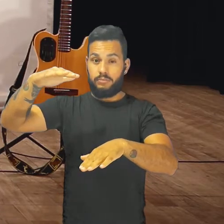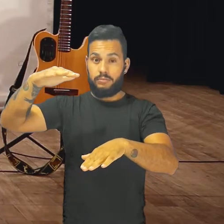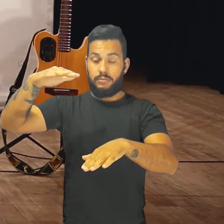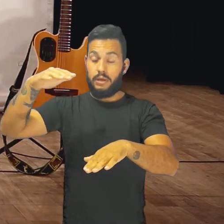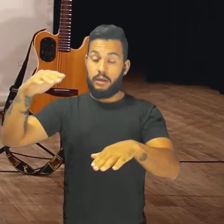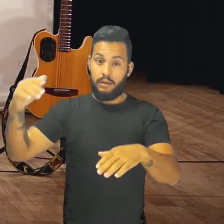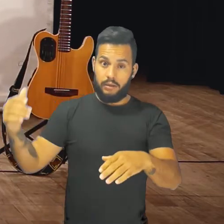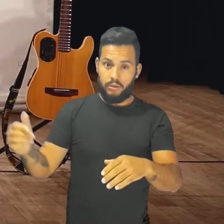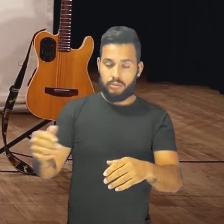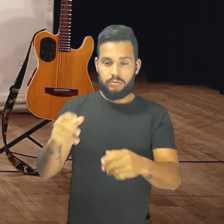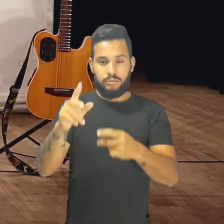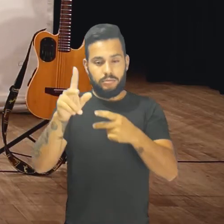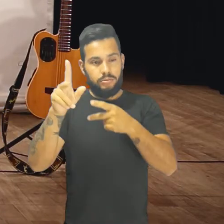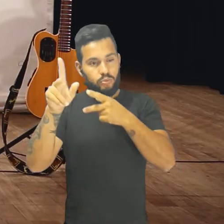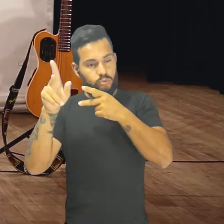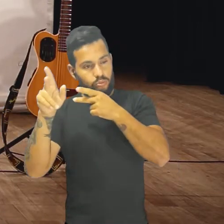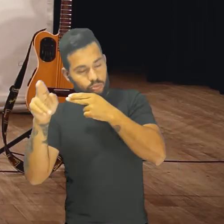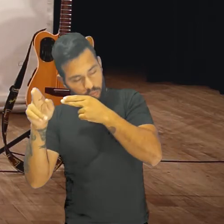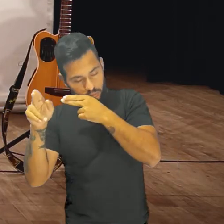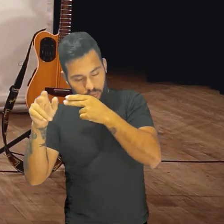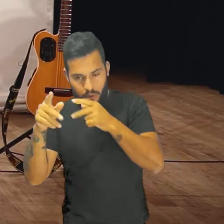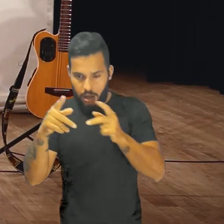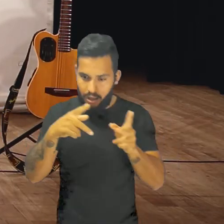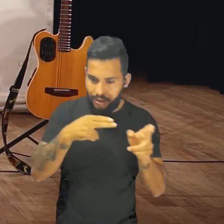toca. Dormiam em